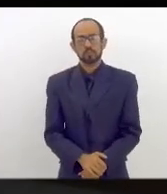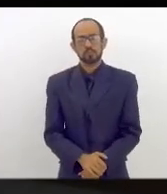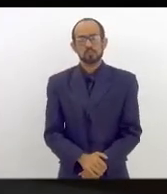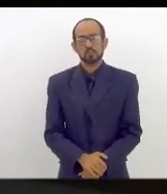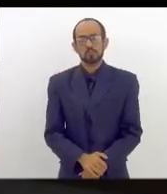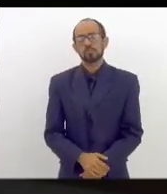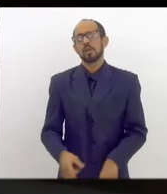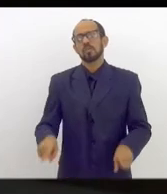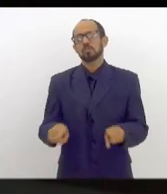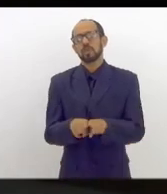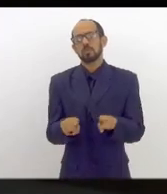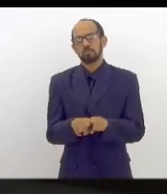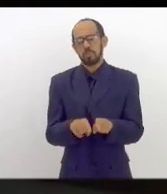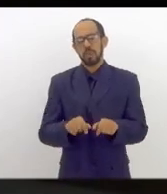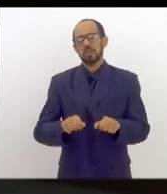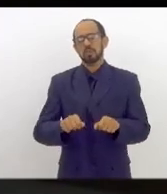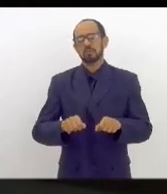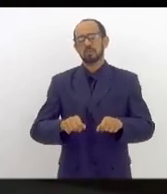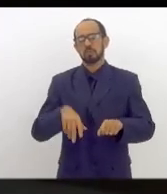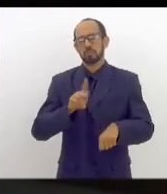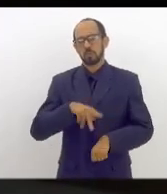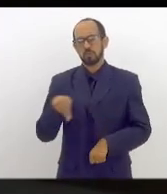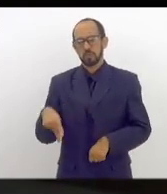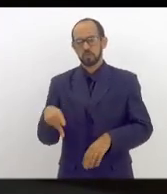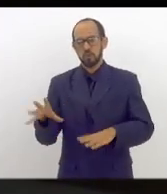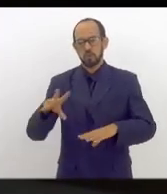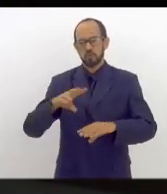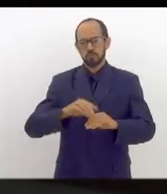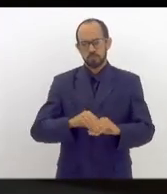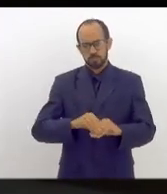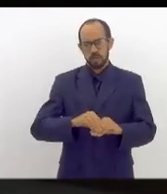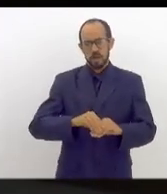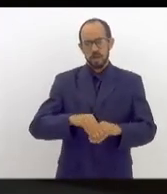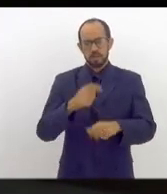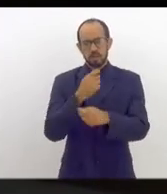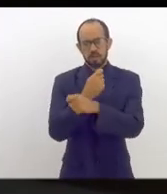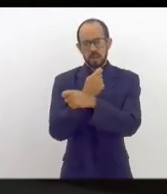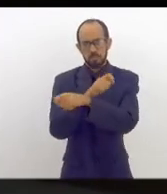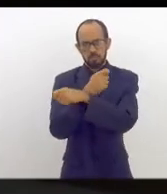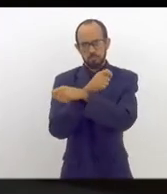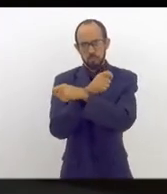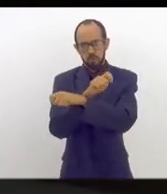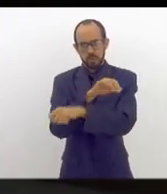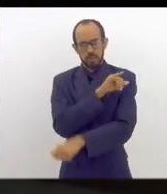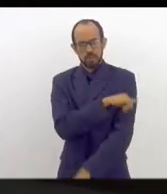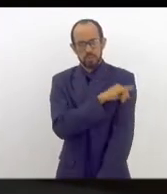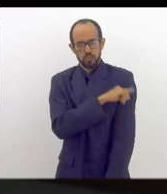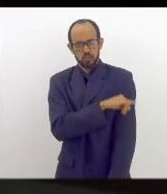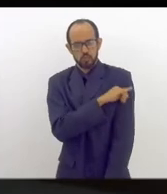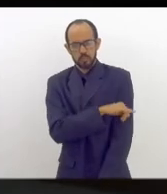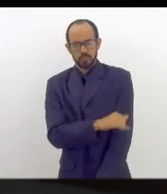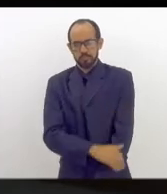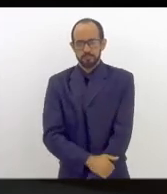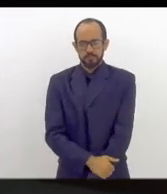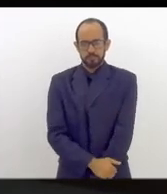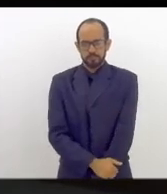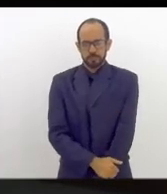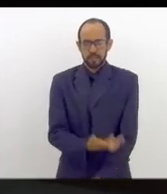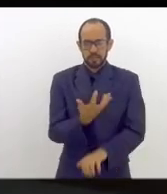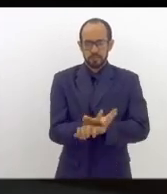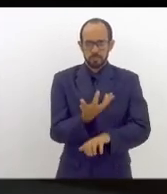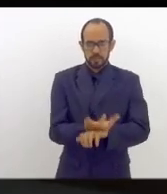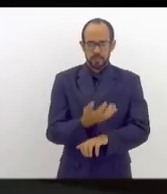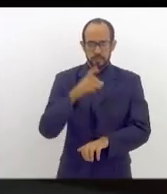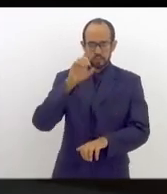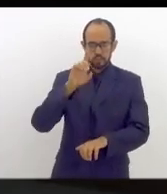cumpriu também a função de professora adjunto da pontifícia Universidade Católica do Rio de Janeiro na disciplina de Direito